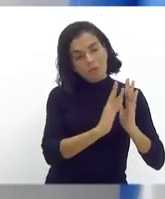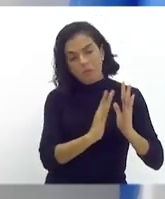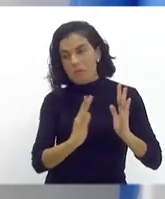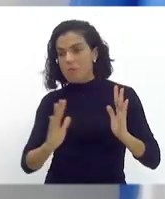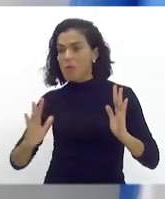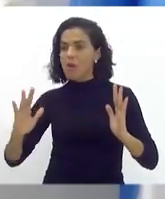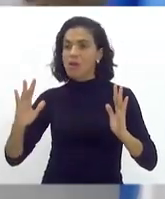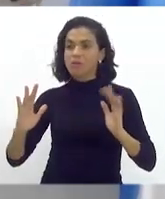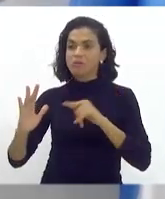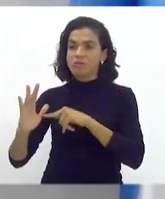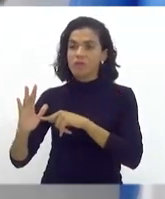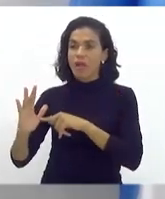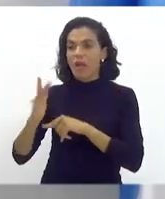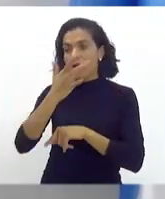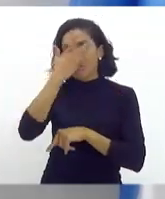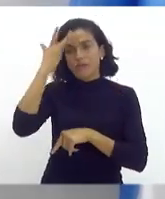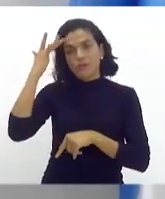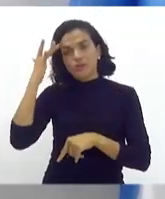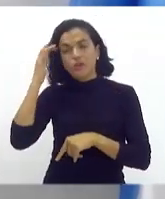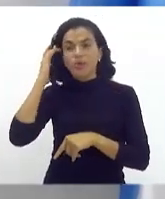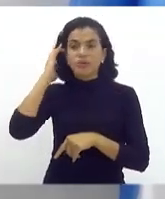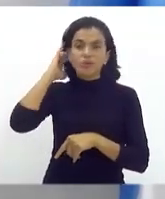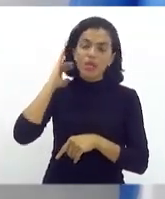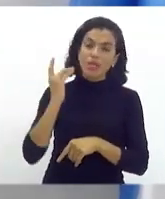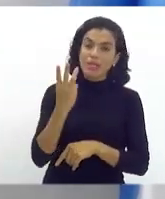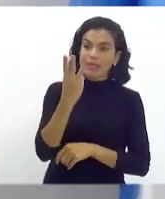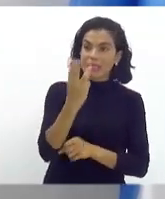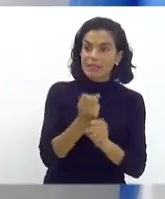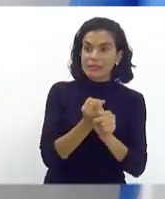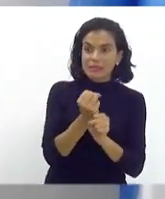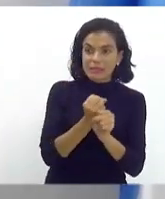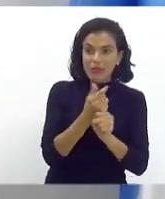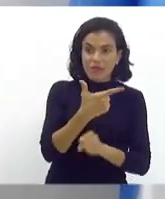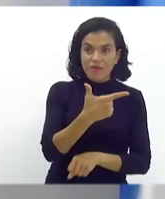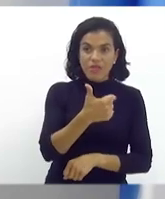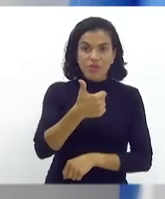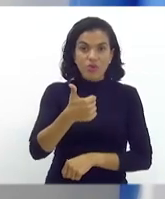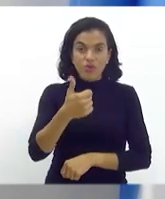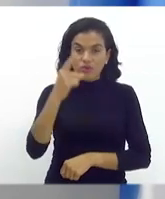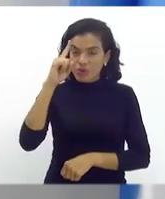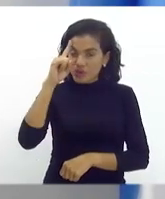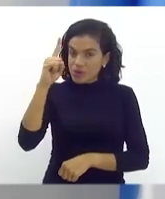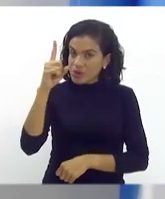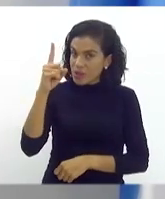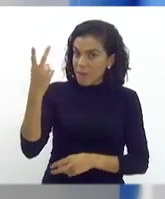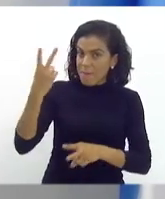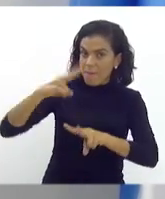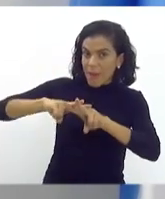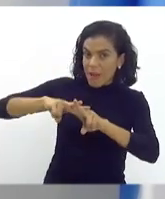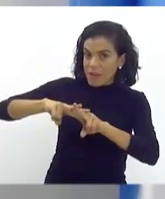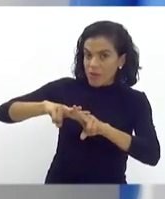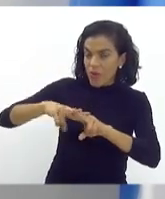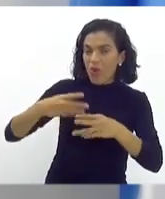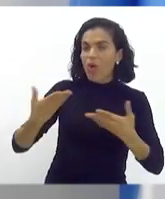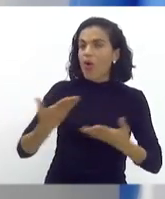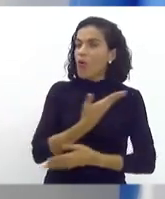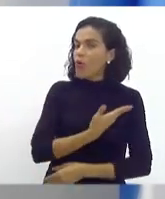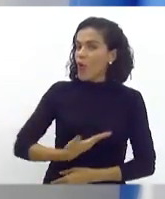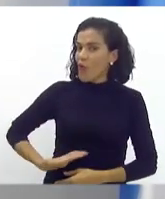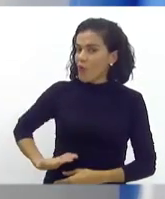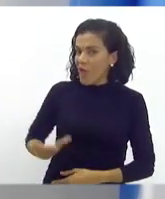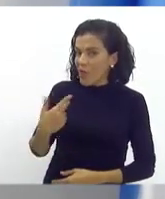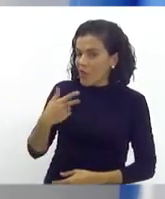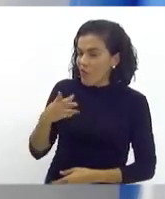vão levar pessoas a ficar três anos e 21 dias dentro da cadeia ou estado não vai reparar